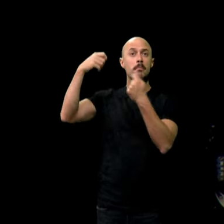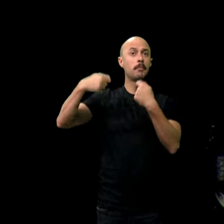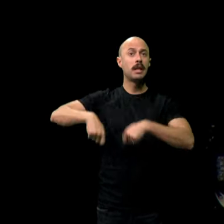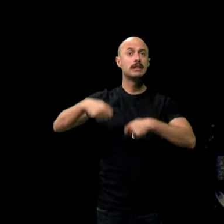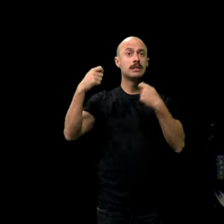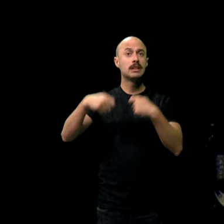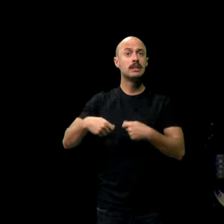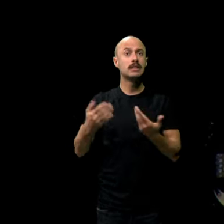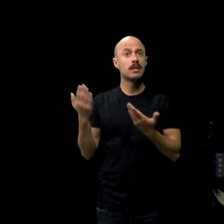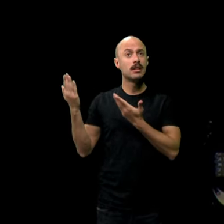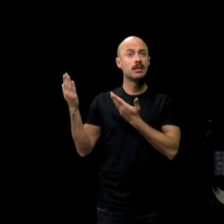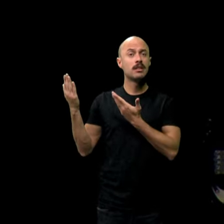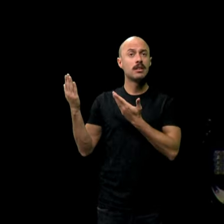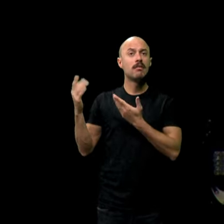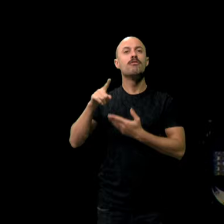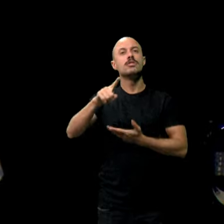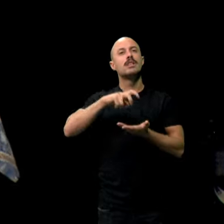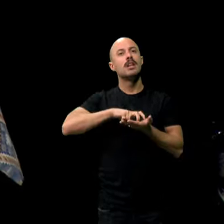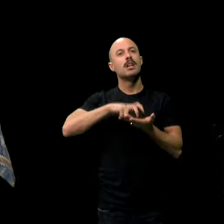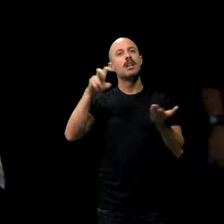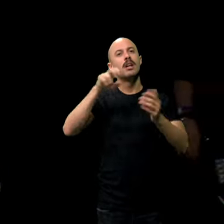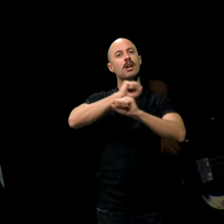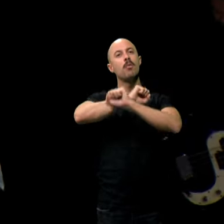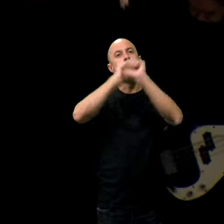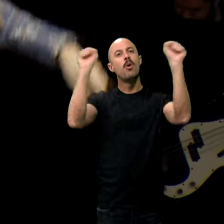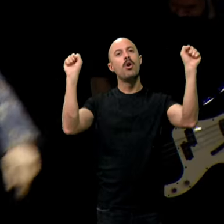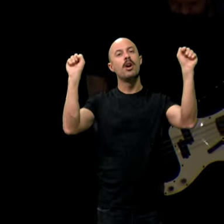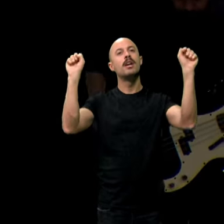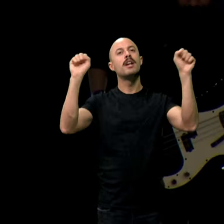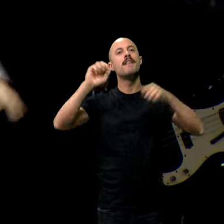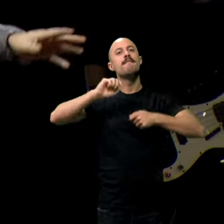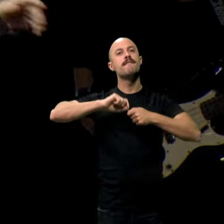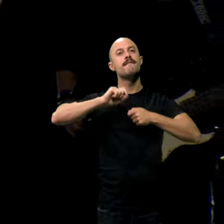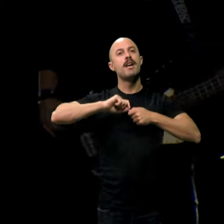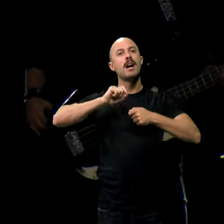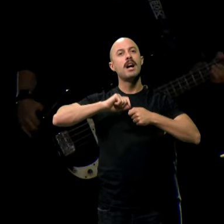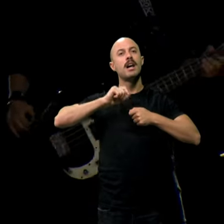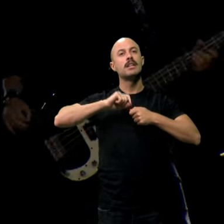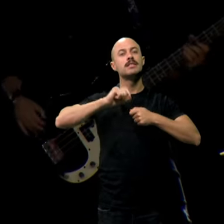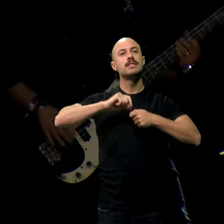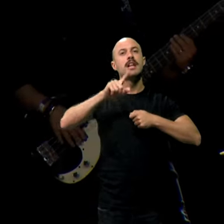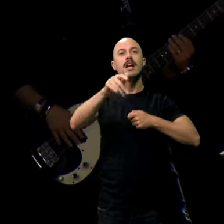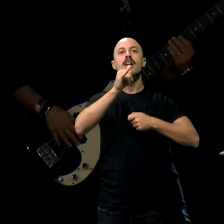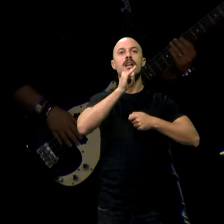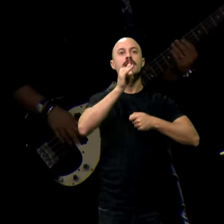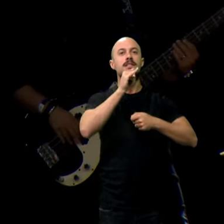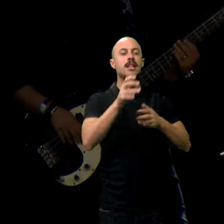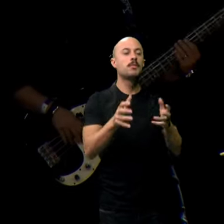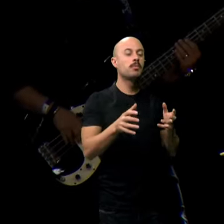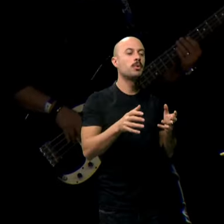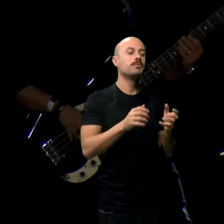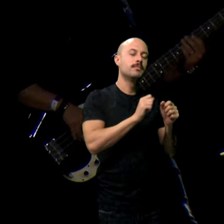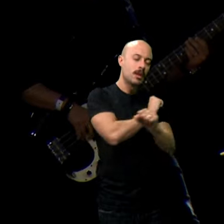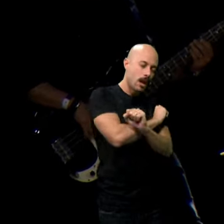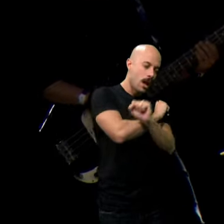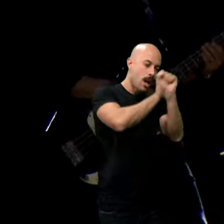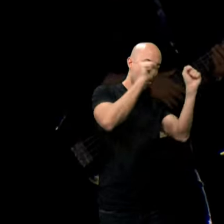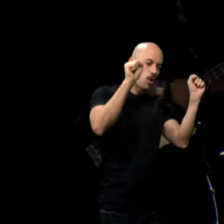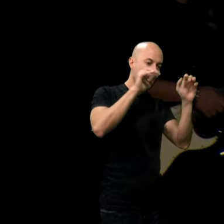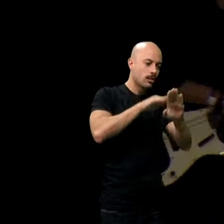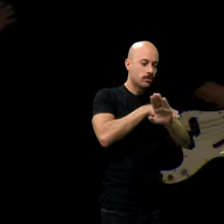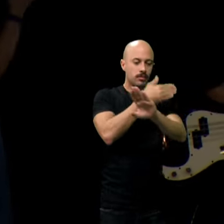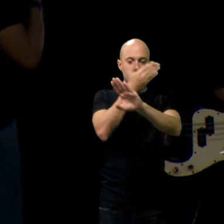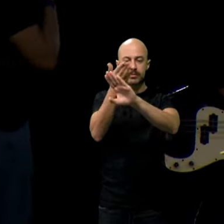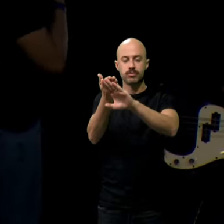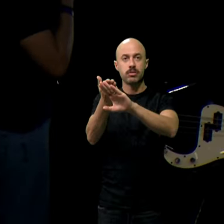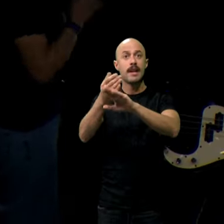Ou faça isso na manhã quando acorda, ou faça na noite. Deixa o horário fixo, você não dorme sem isso, não acorda sem isso. E aí você vai gerar o poder. É